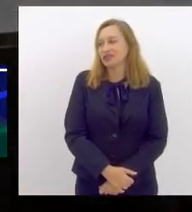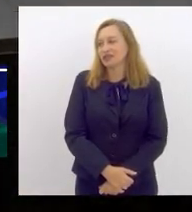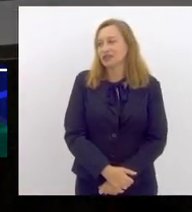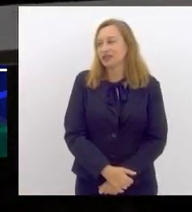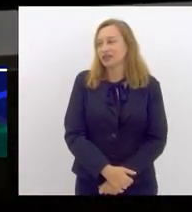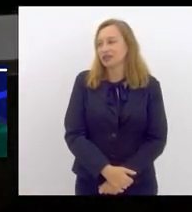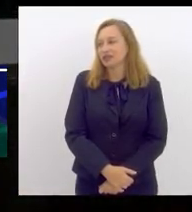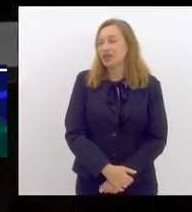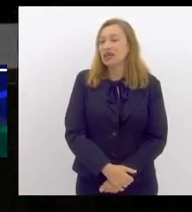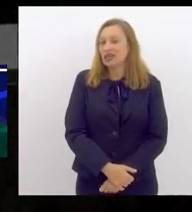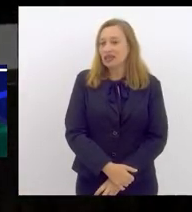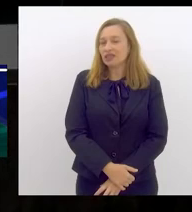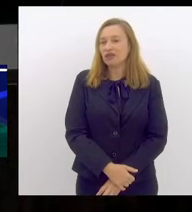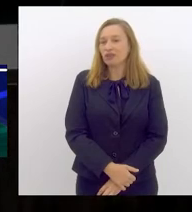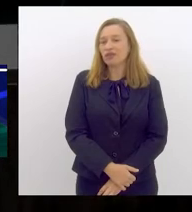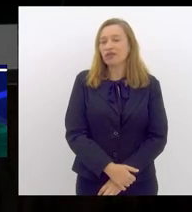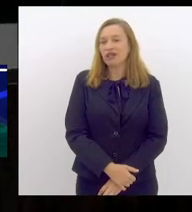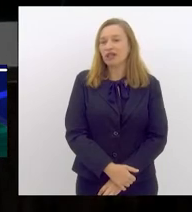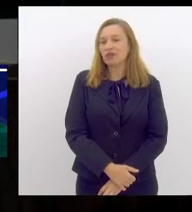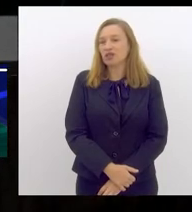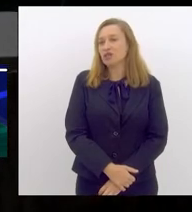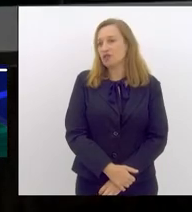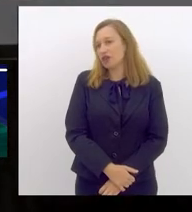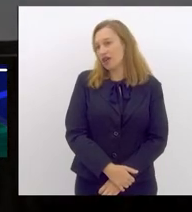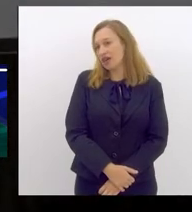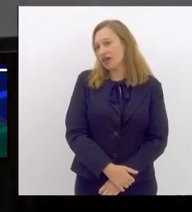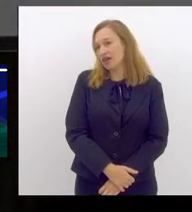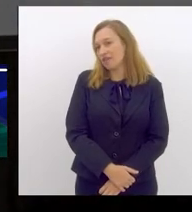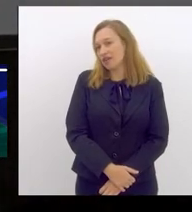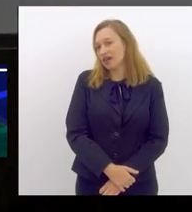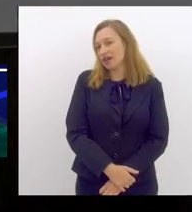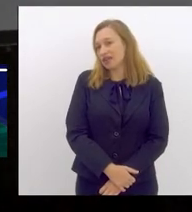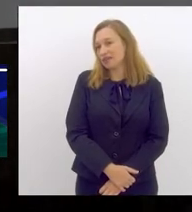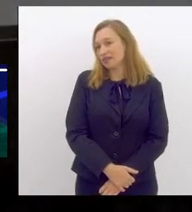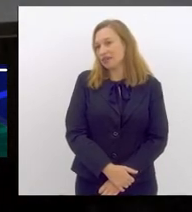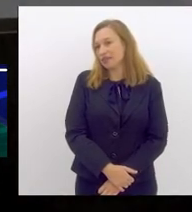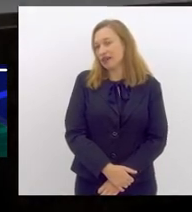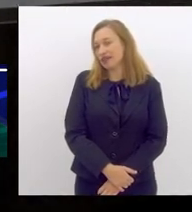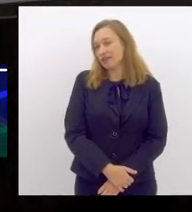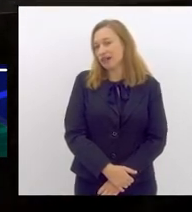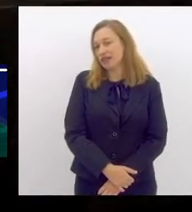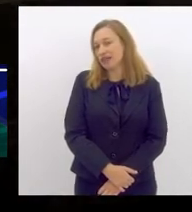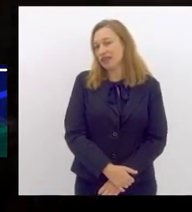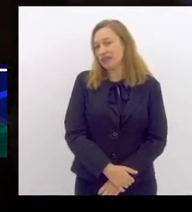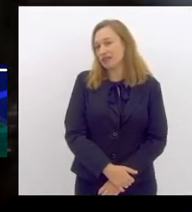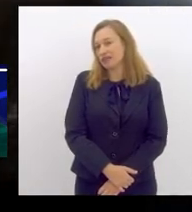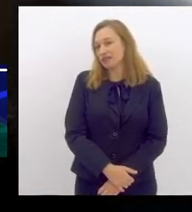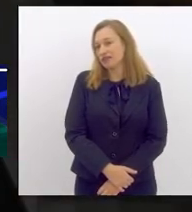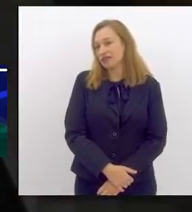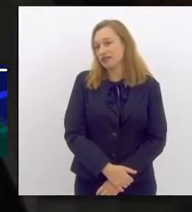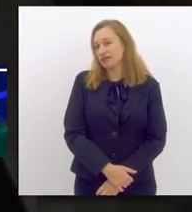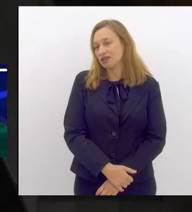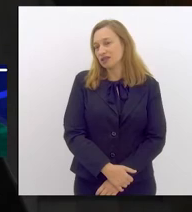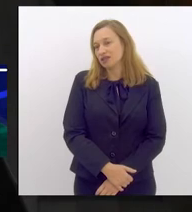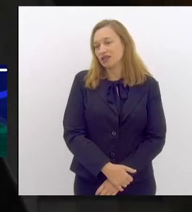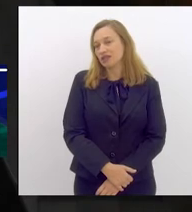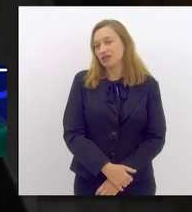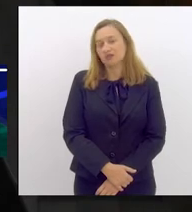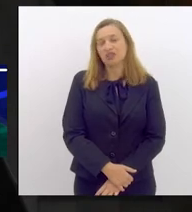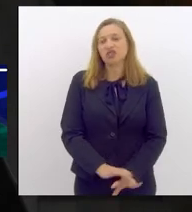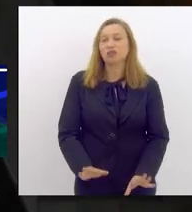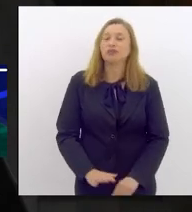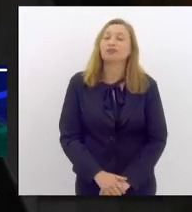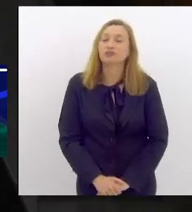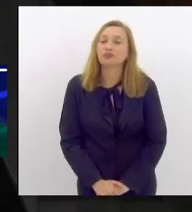oi para mim E aí é